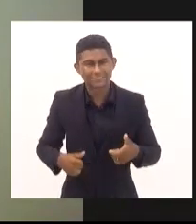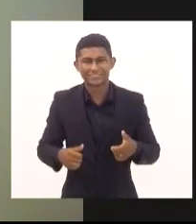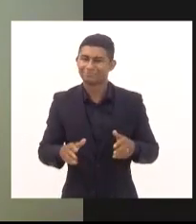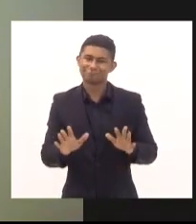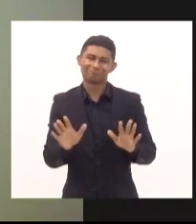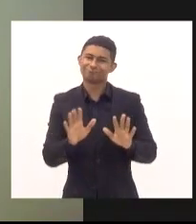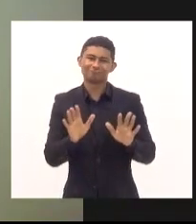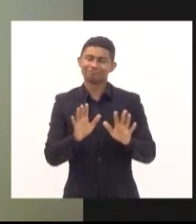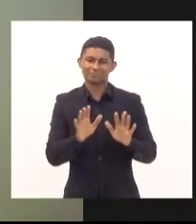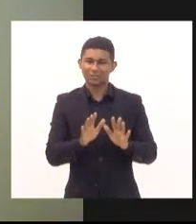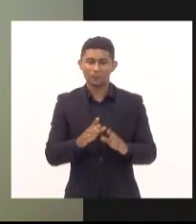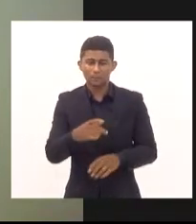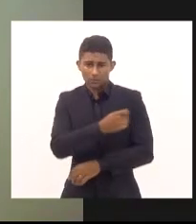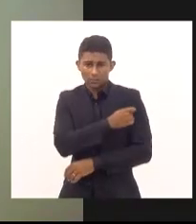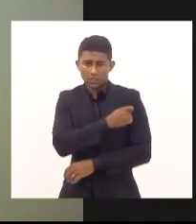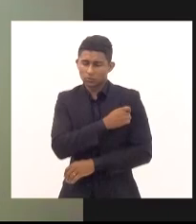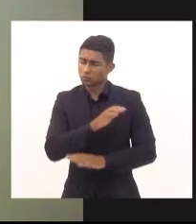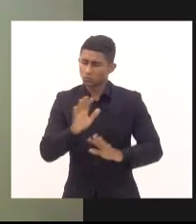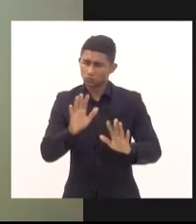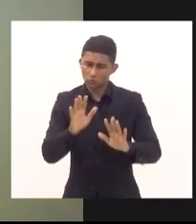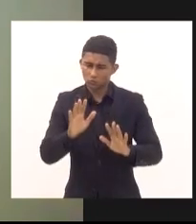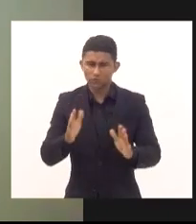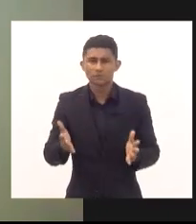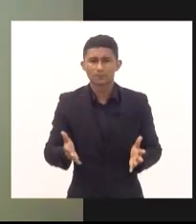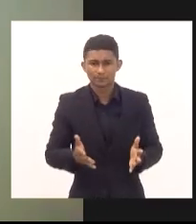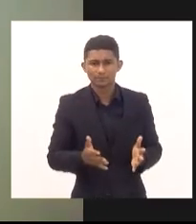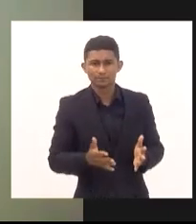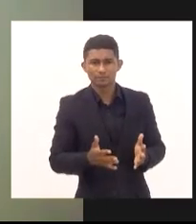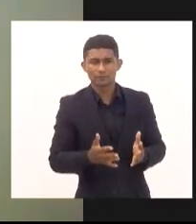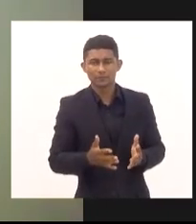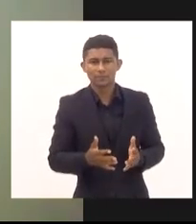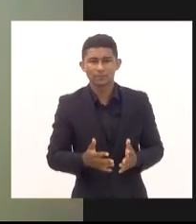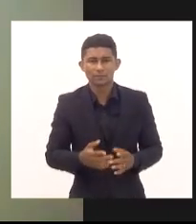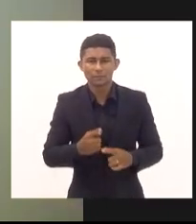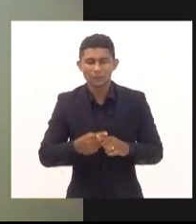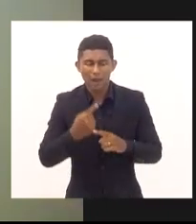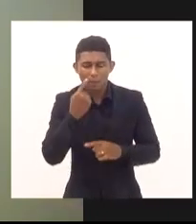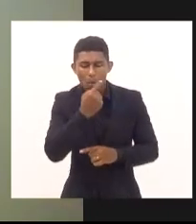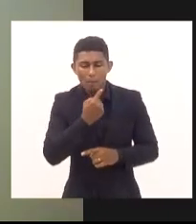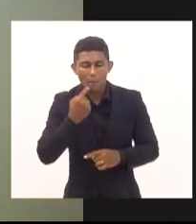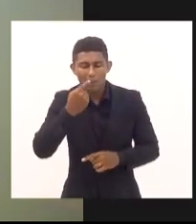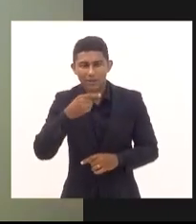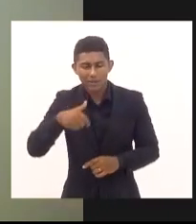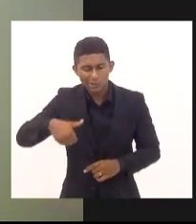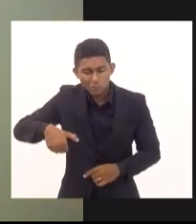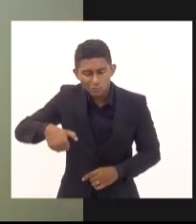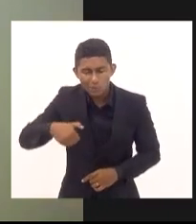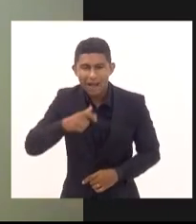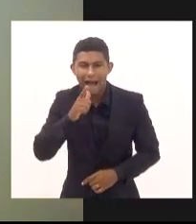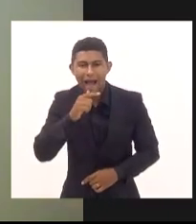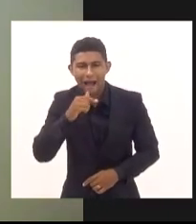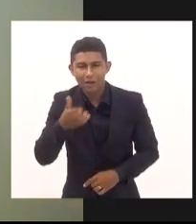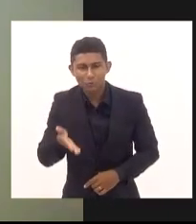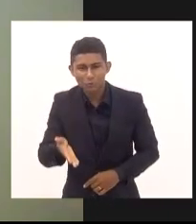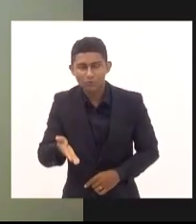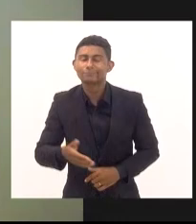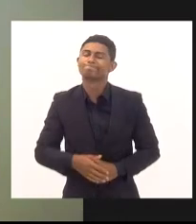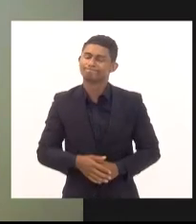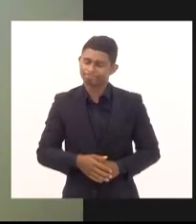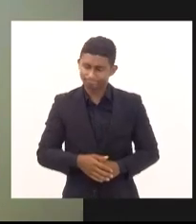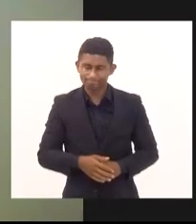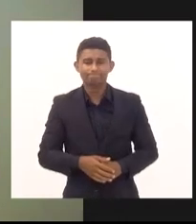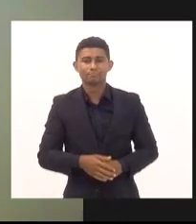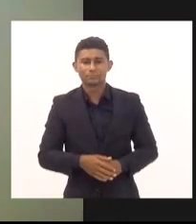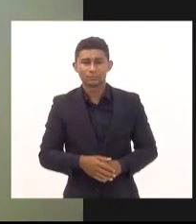os bebedouros diretamente, que levem a boca diretamente nesses bebedouros, a possibilidade de que os bebedouros